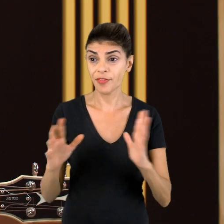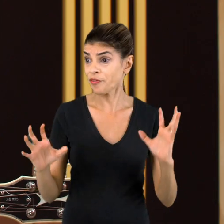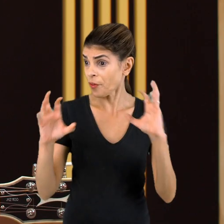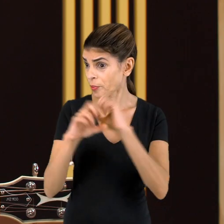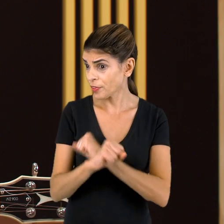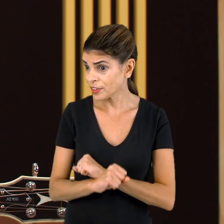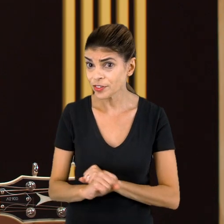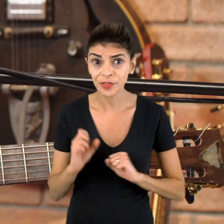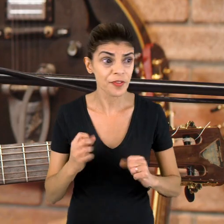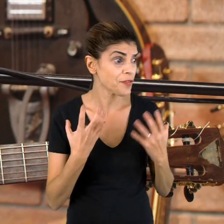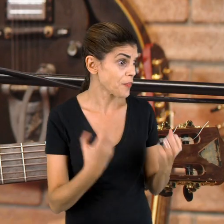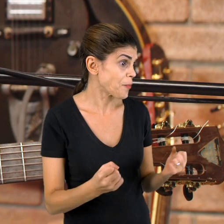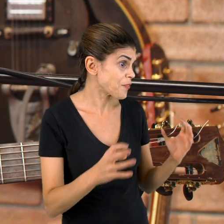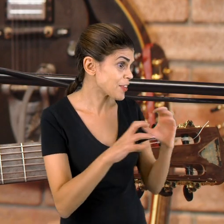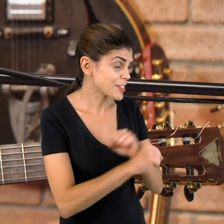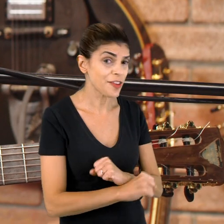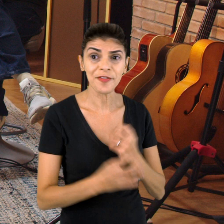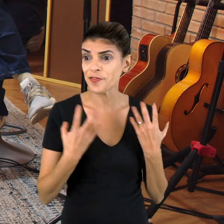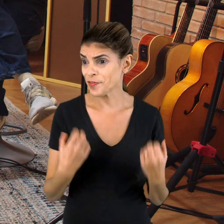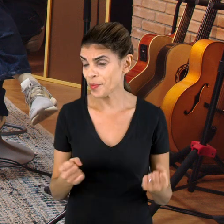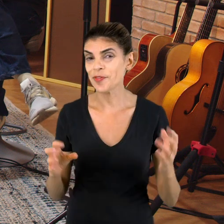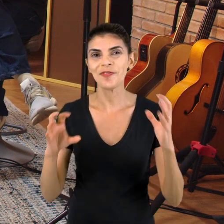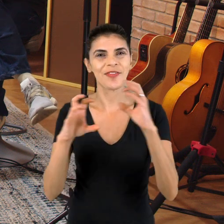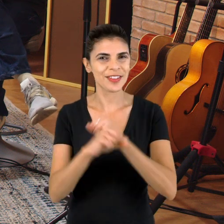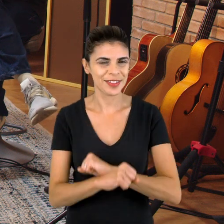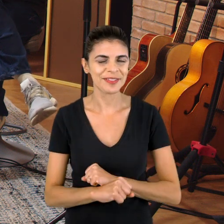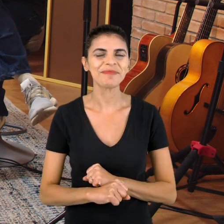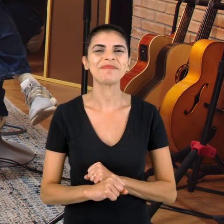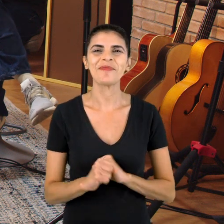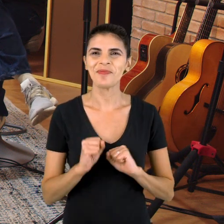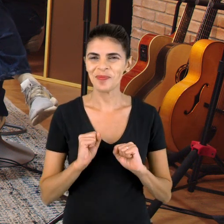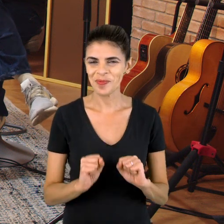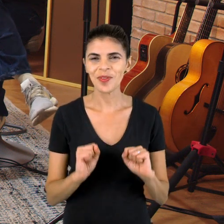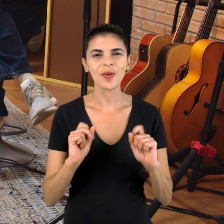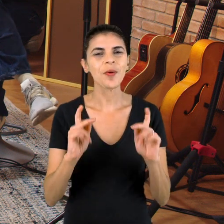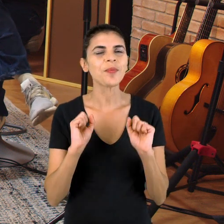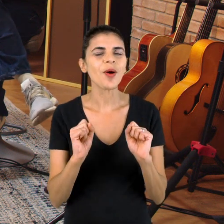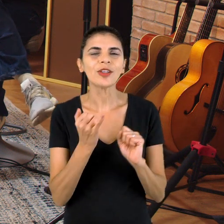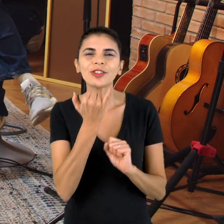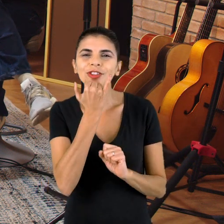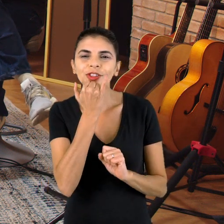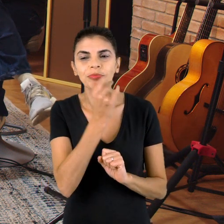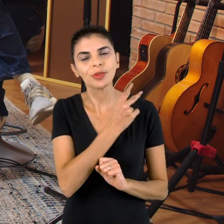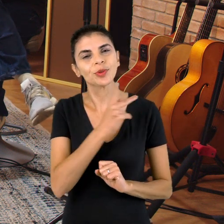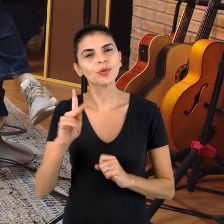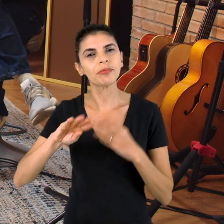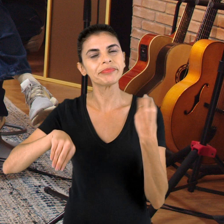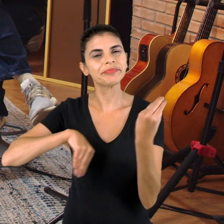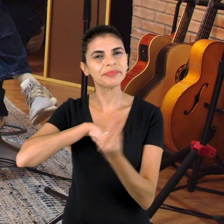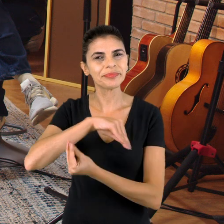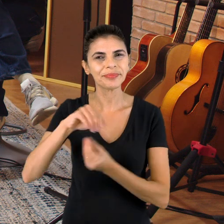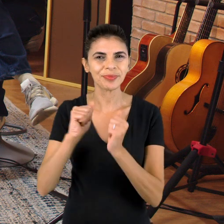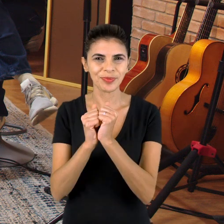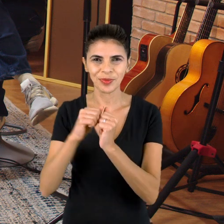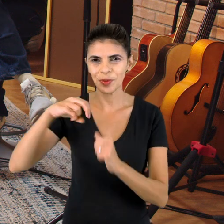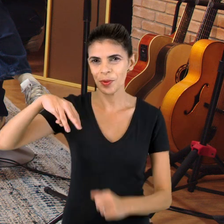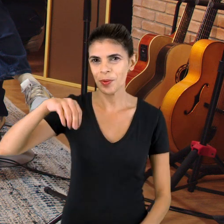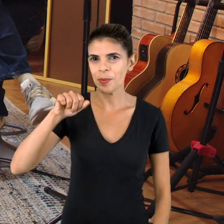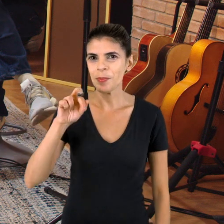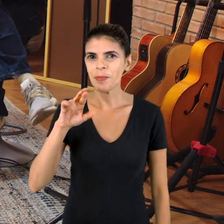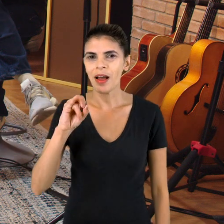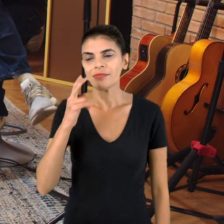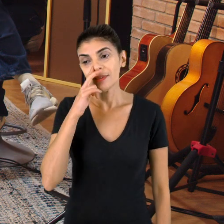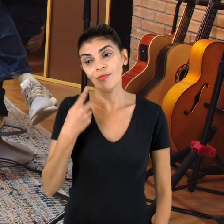Vamos fechar a tampa? Vamos fechar a tampa, A gente pode pegar uma coisa do, sua com o Márcio, que é mesmo